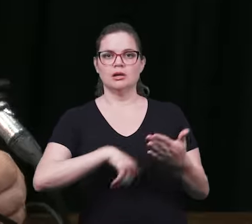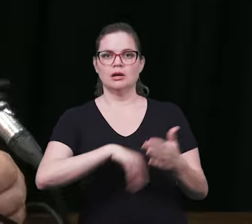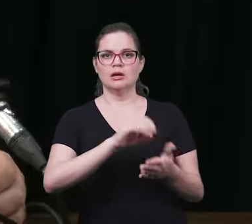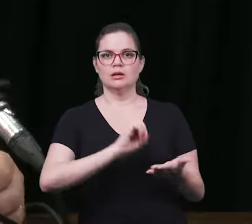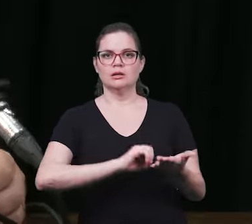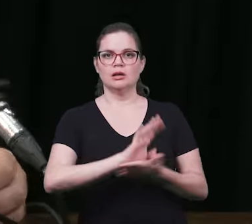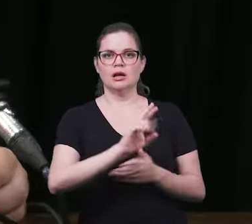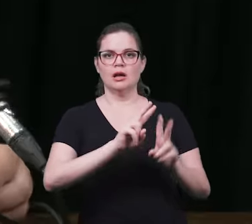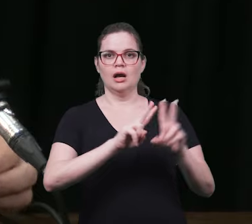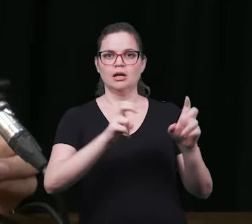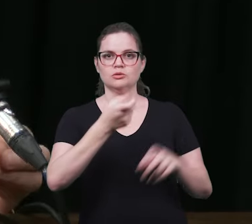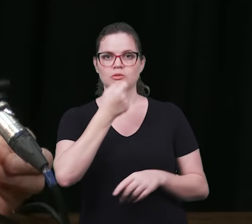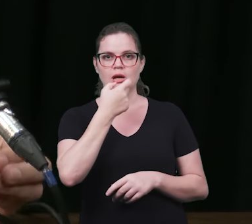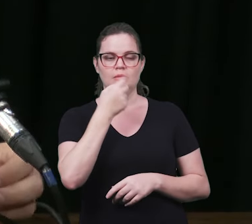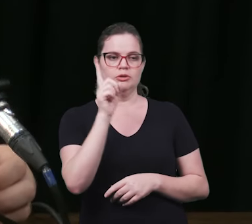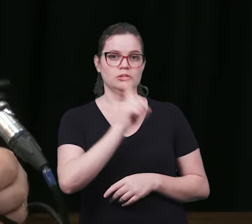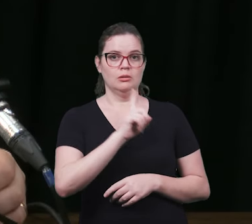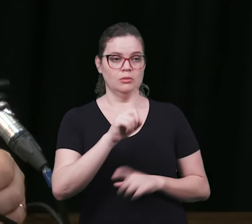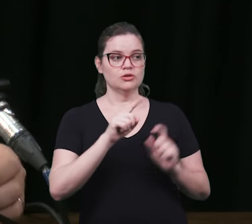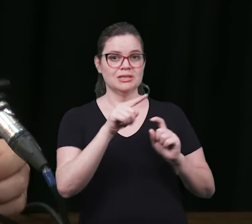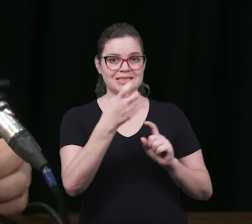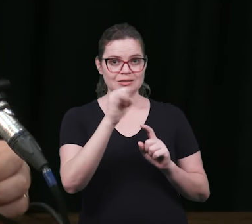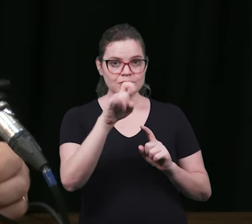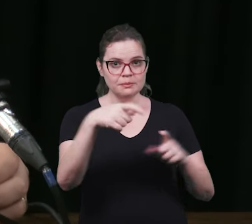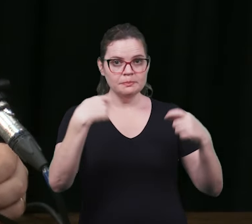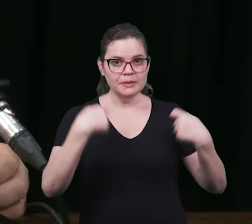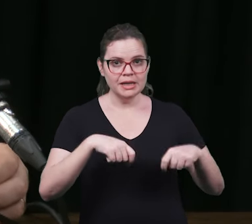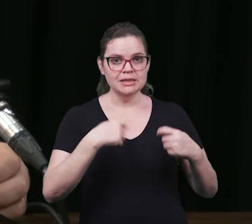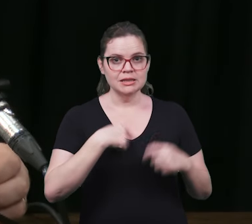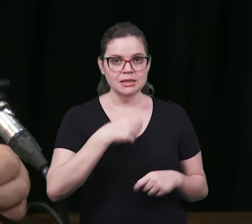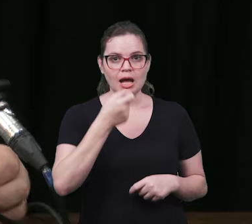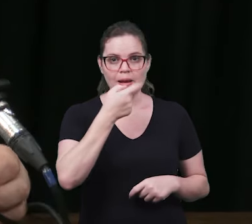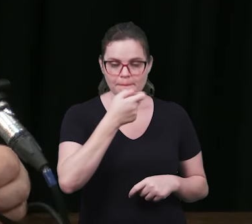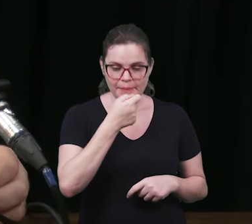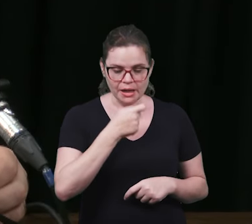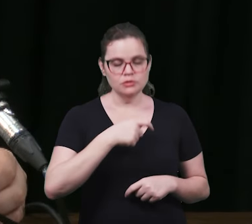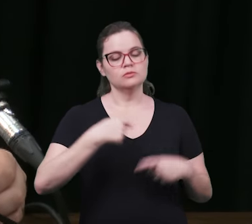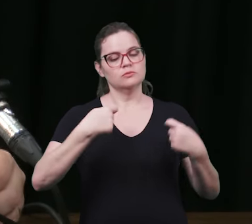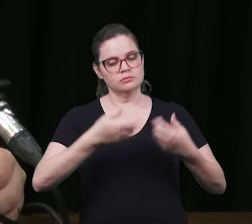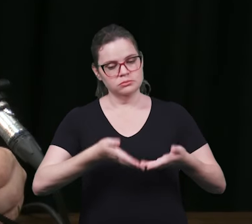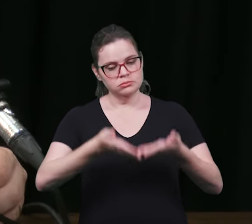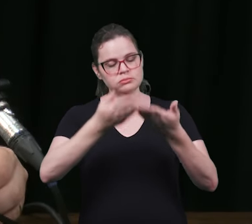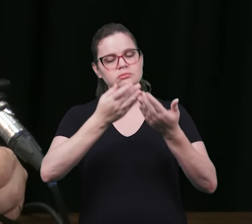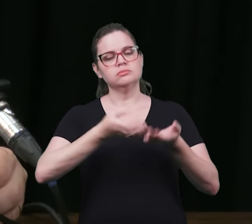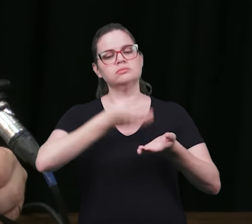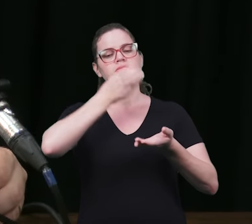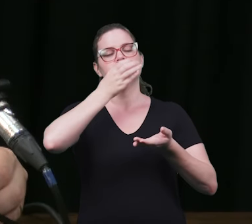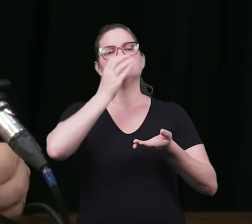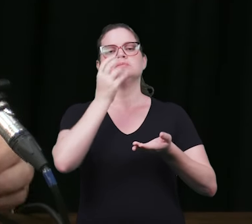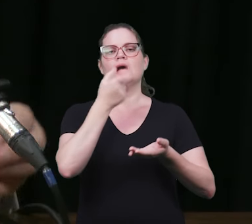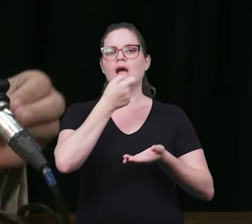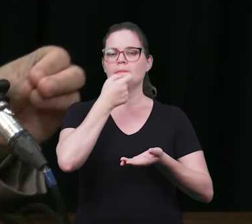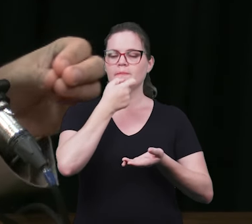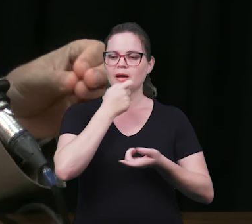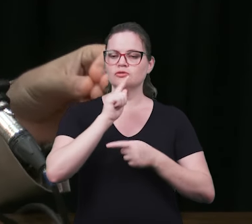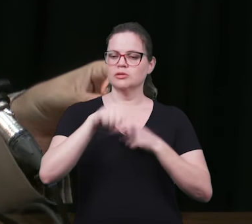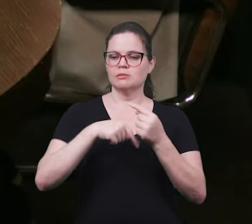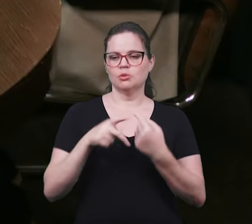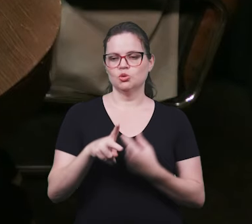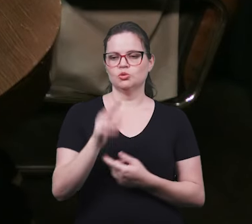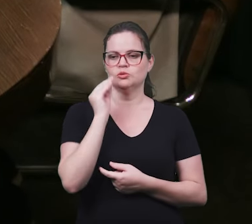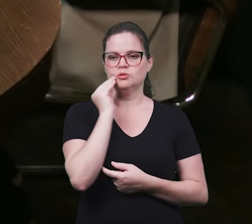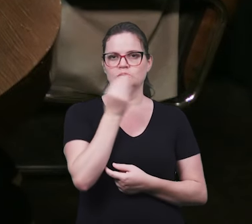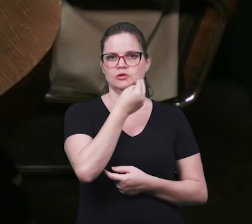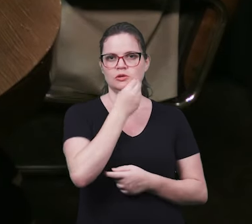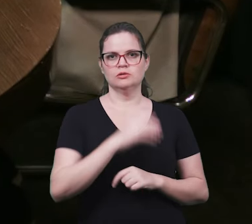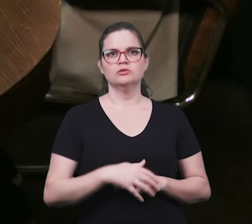situação emergencial. Explica para quem está nos vendo e ouvindo como é essa situação do jejum e também uma situação